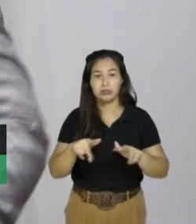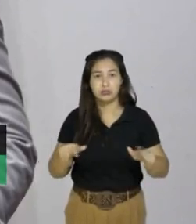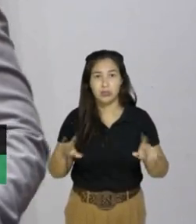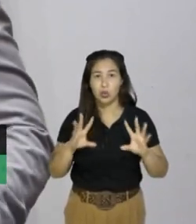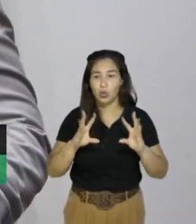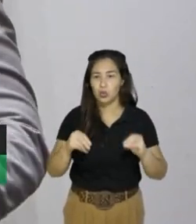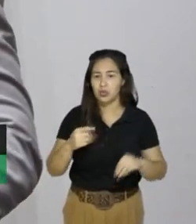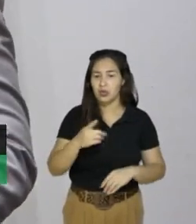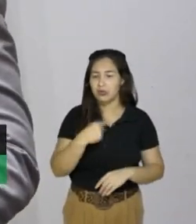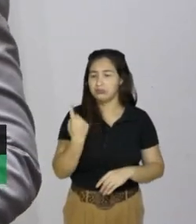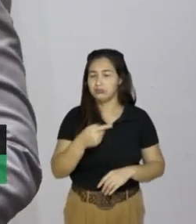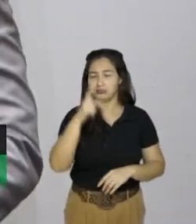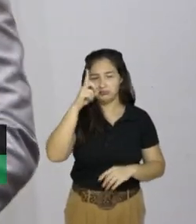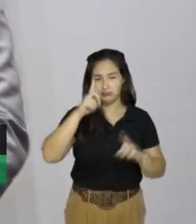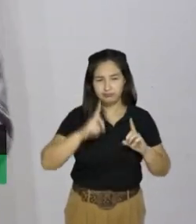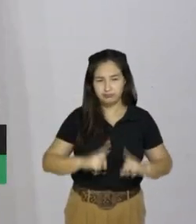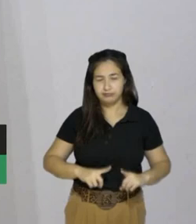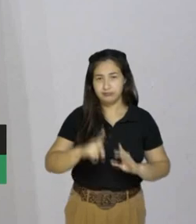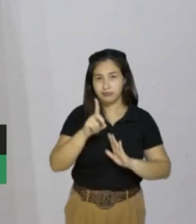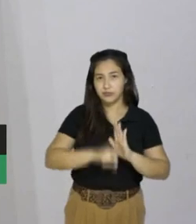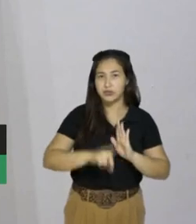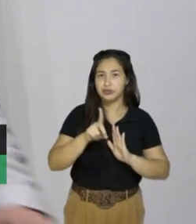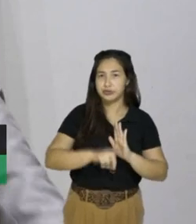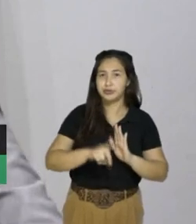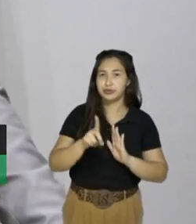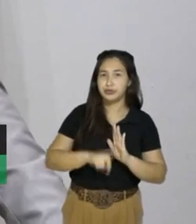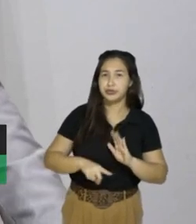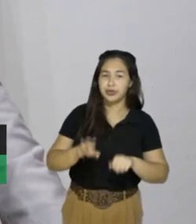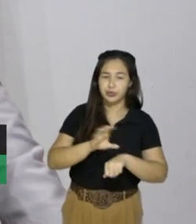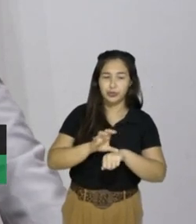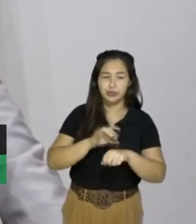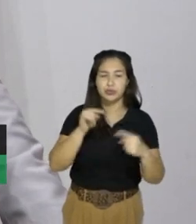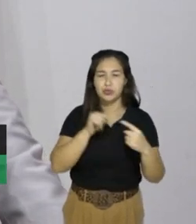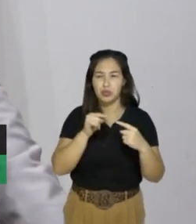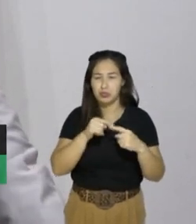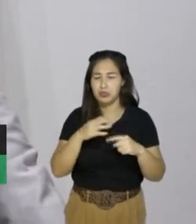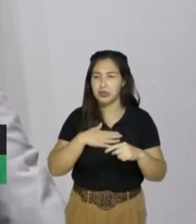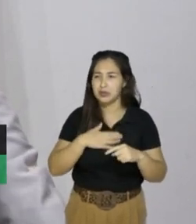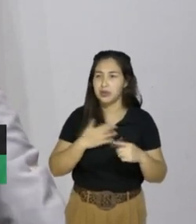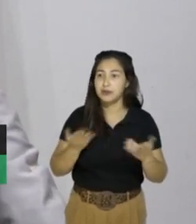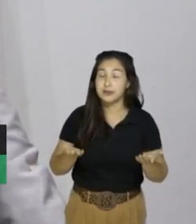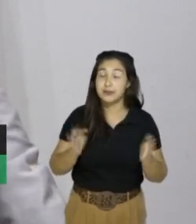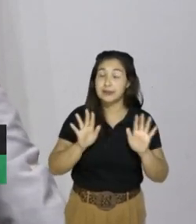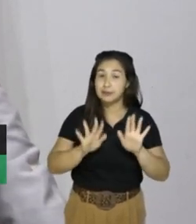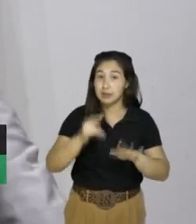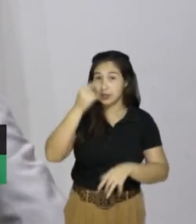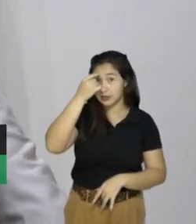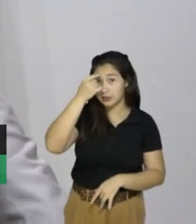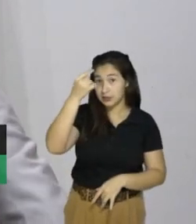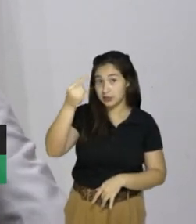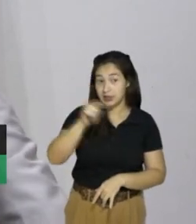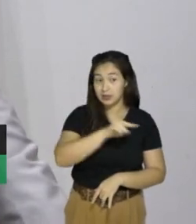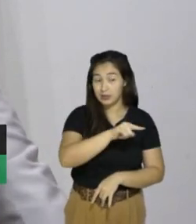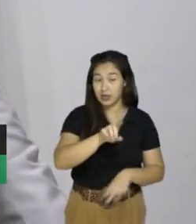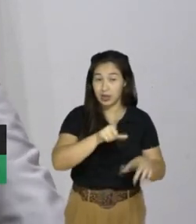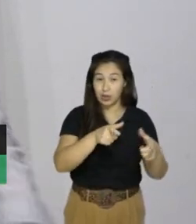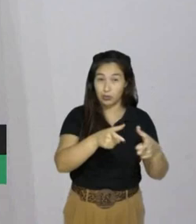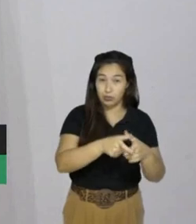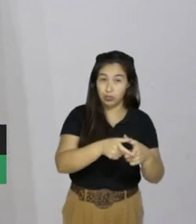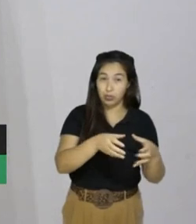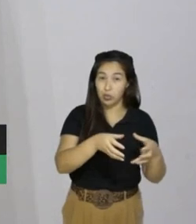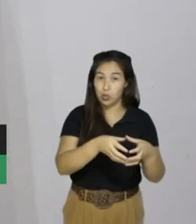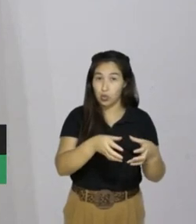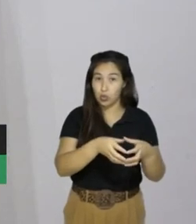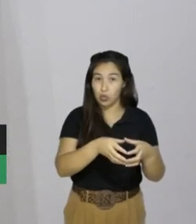direito eu tenho direito a constituição me garante mas a gente tem que lembrar dessa pequena parcela de Catarinense